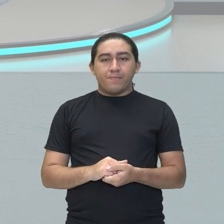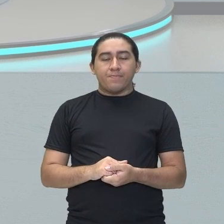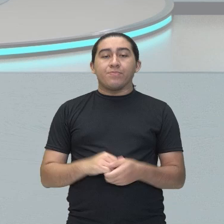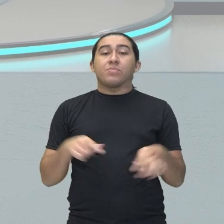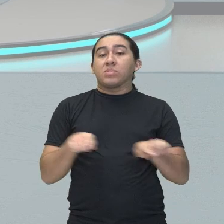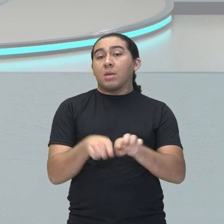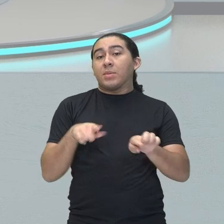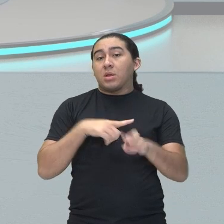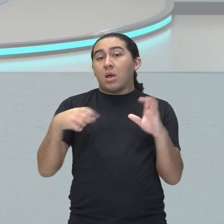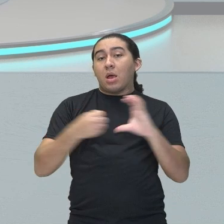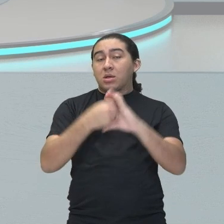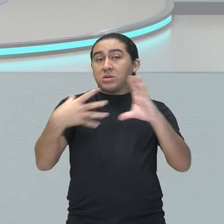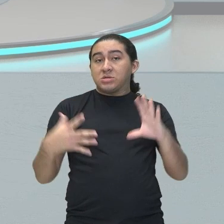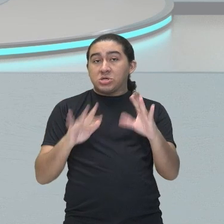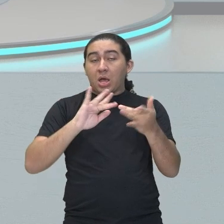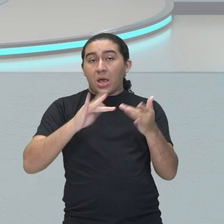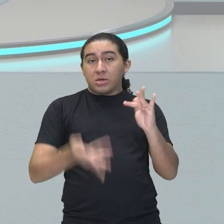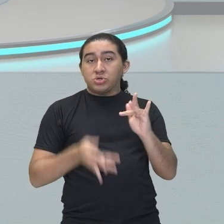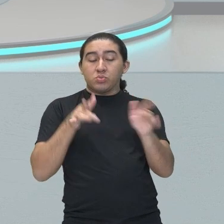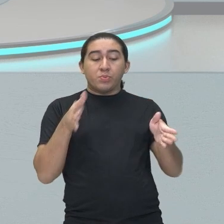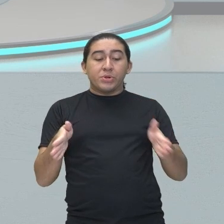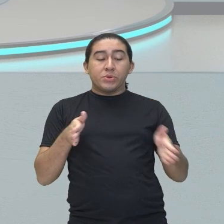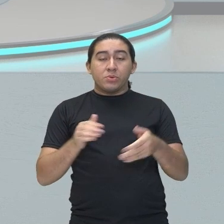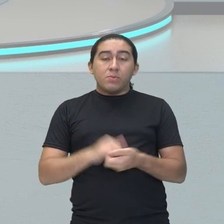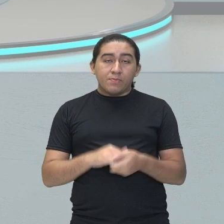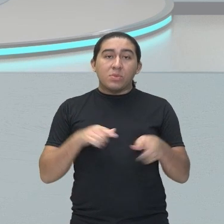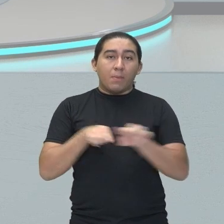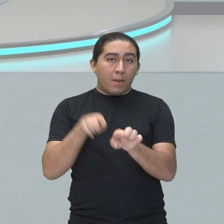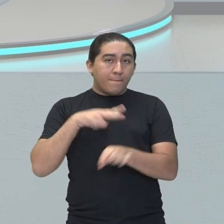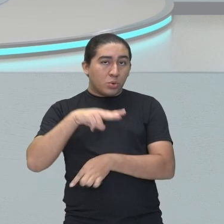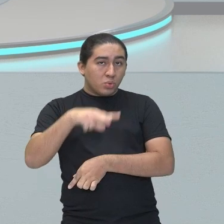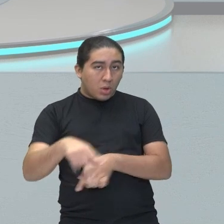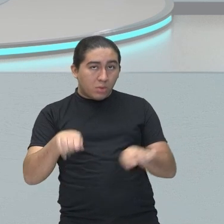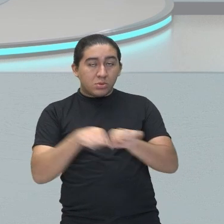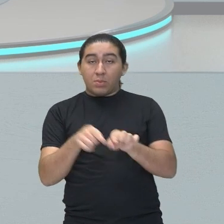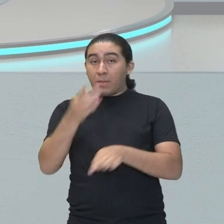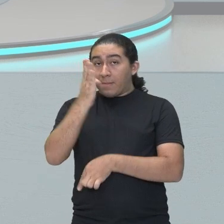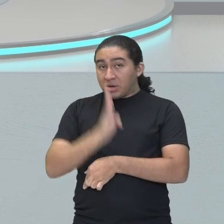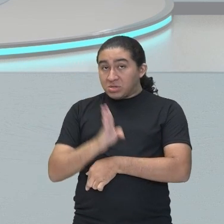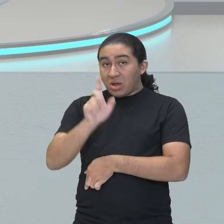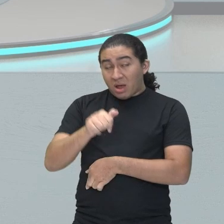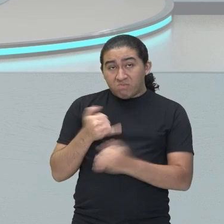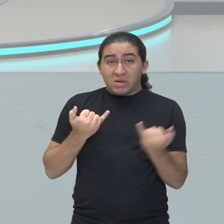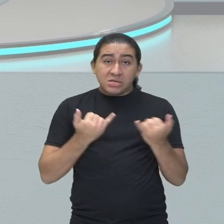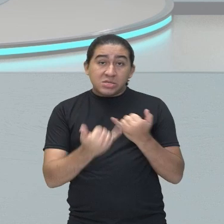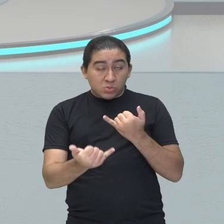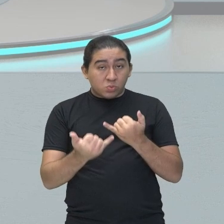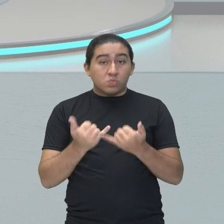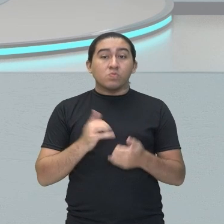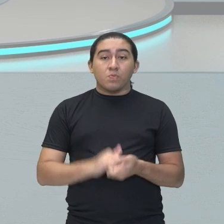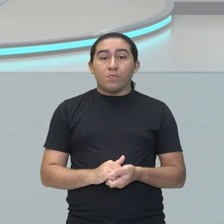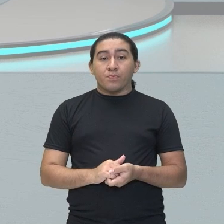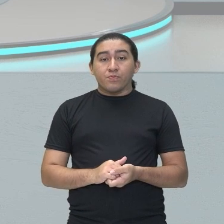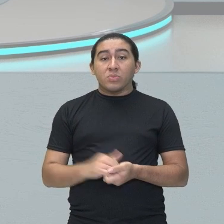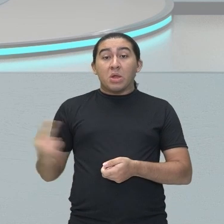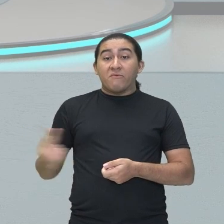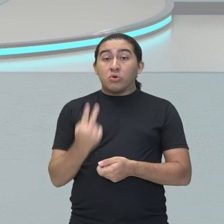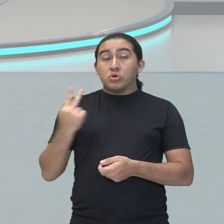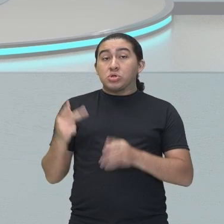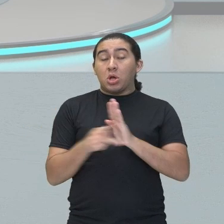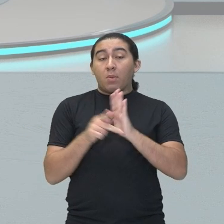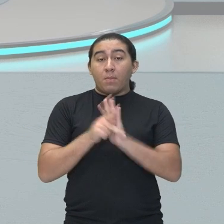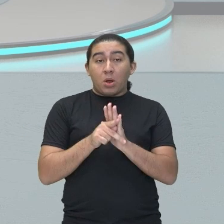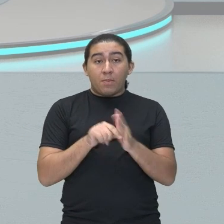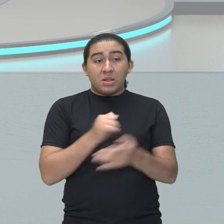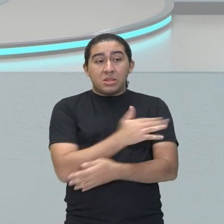as características do arcadismo, tanto de Portugal como do Brasil, são muito semelhantes. A valorização da